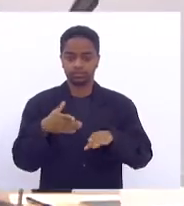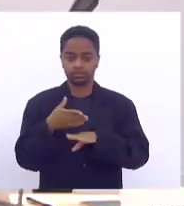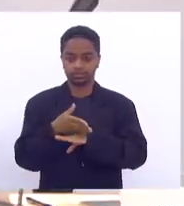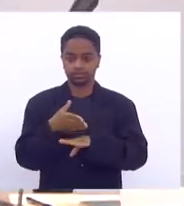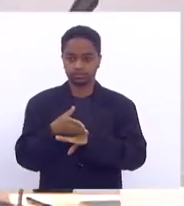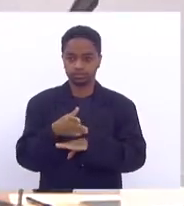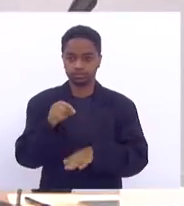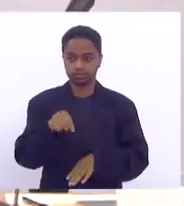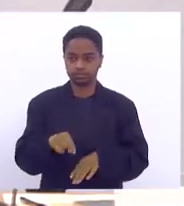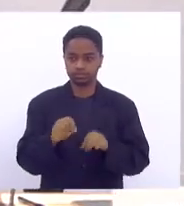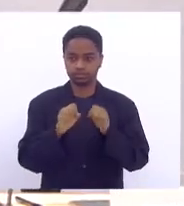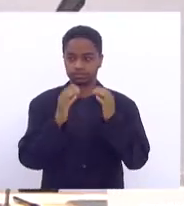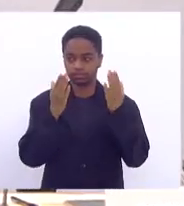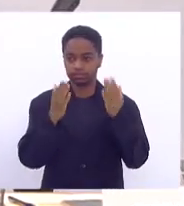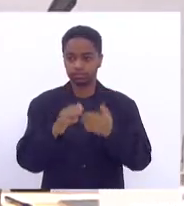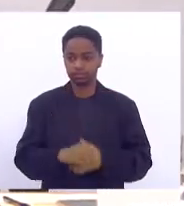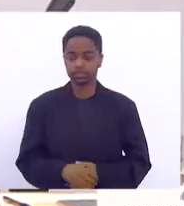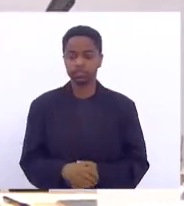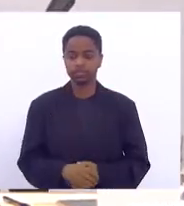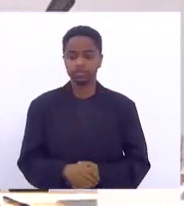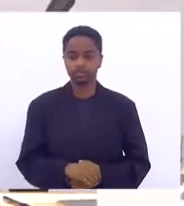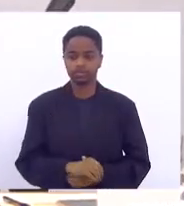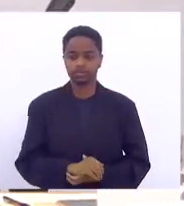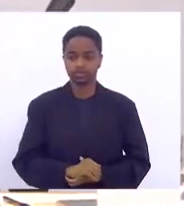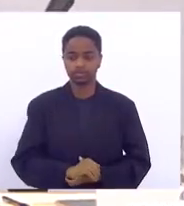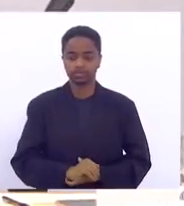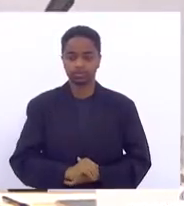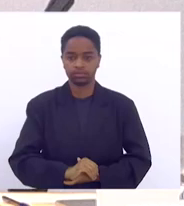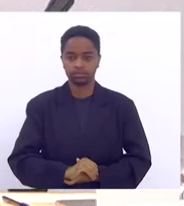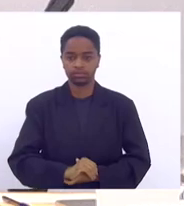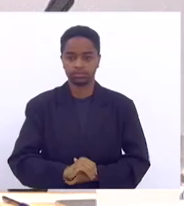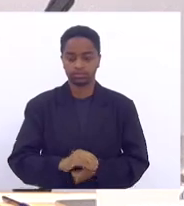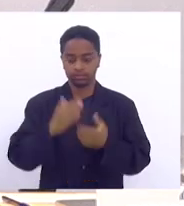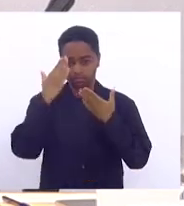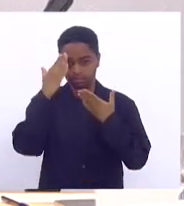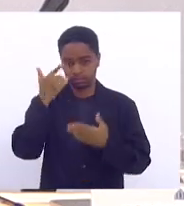no nosso evento agradecer mais uma vez a